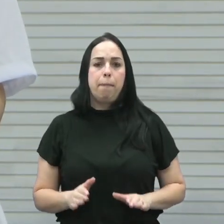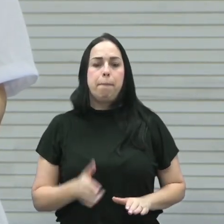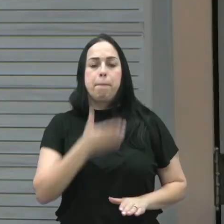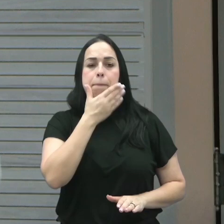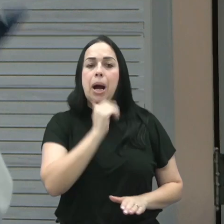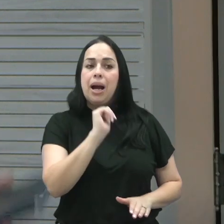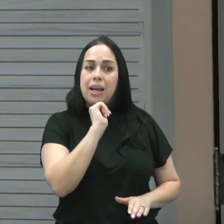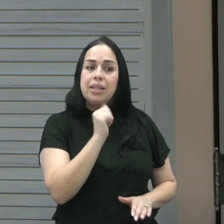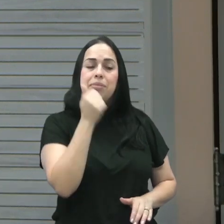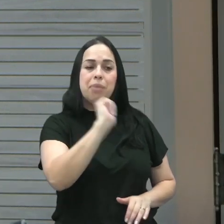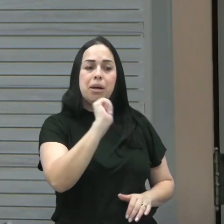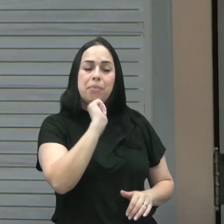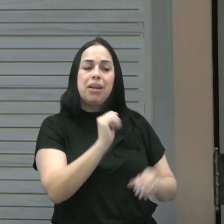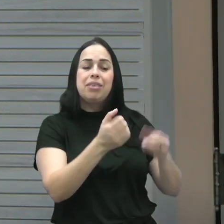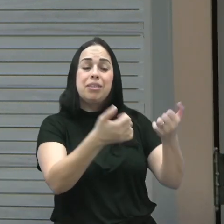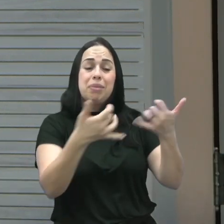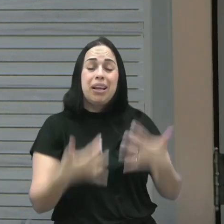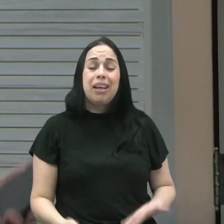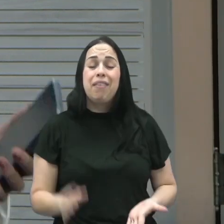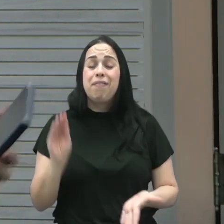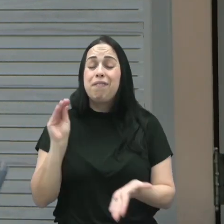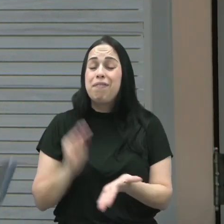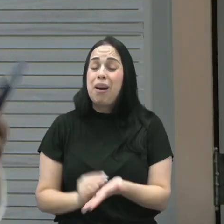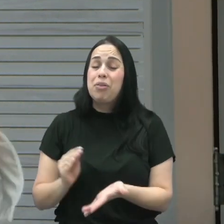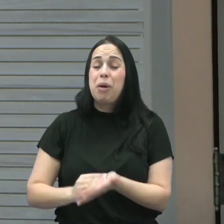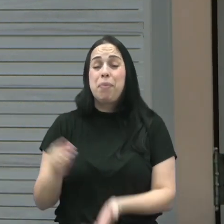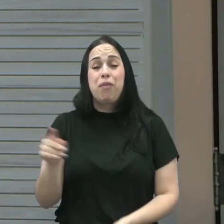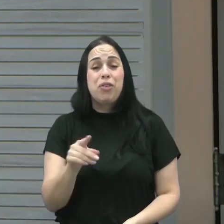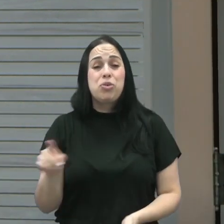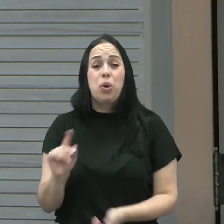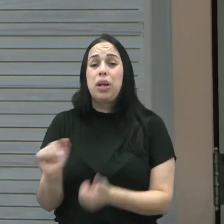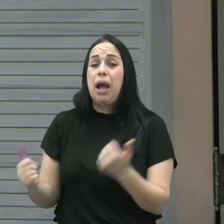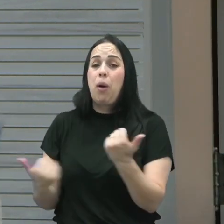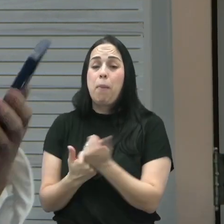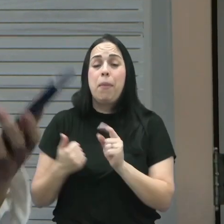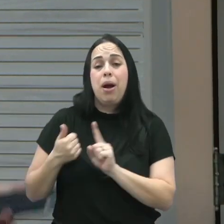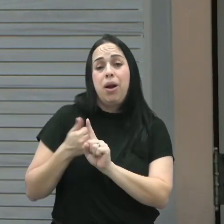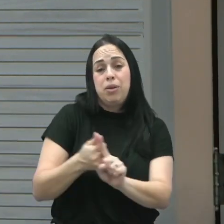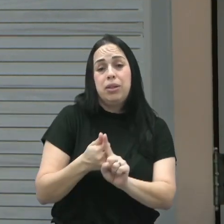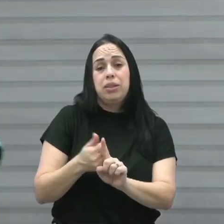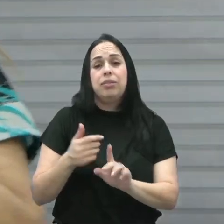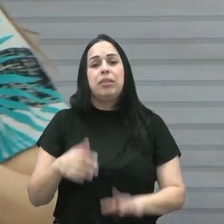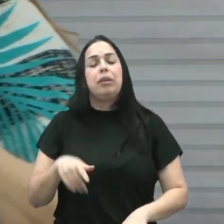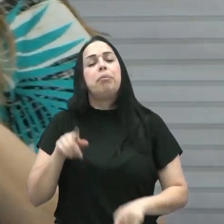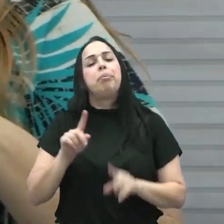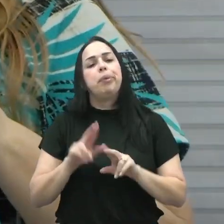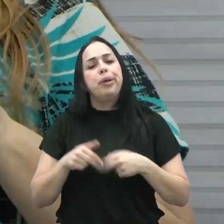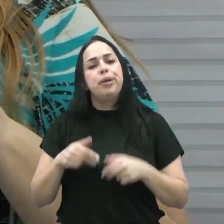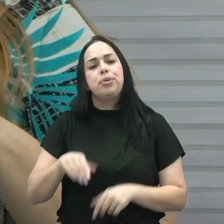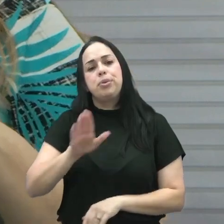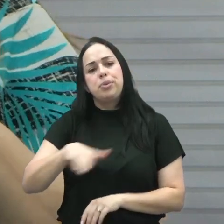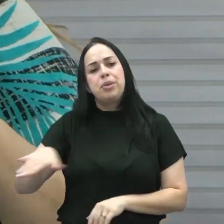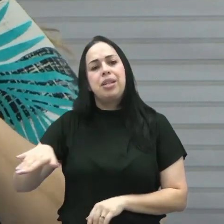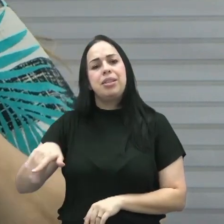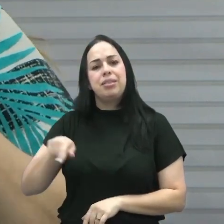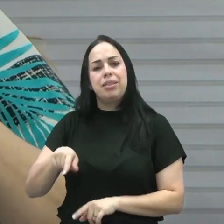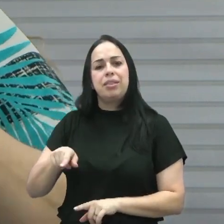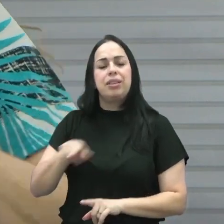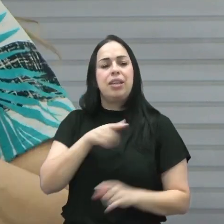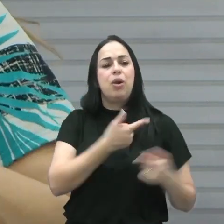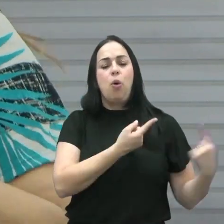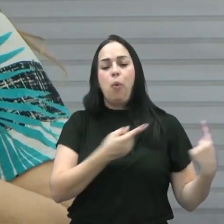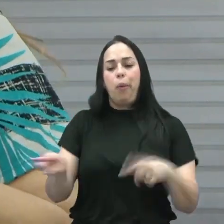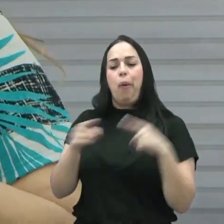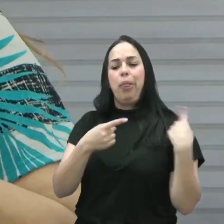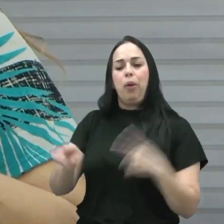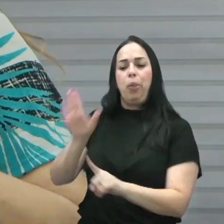educação. Pais relataram a falta de acompanhantes especializados nas escolas, o que gera vulnerabilidade